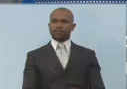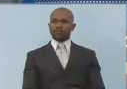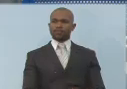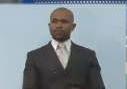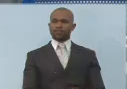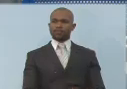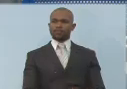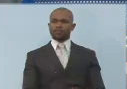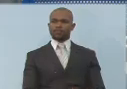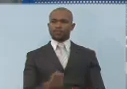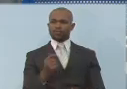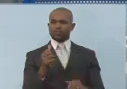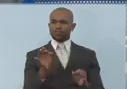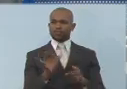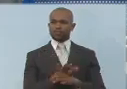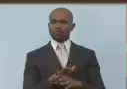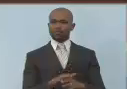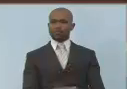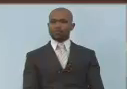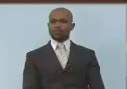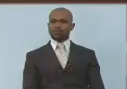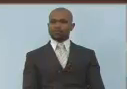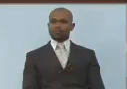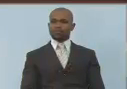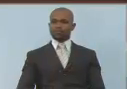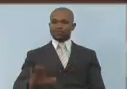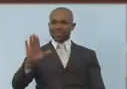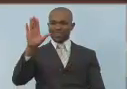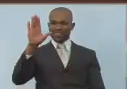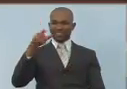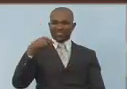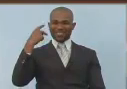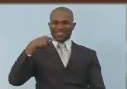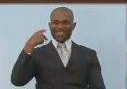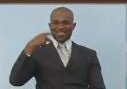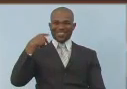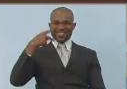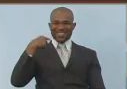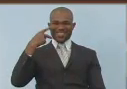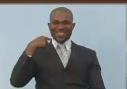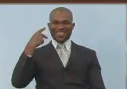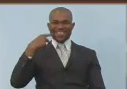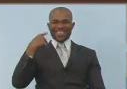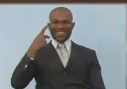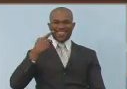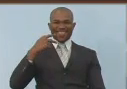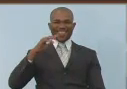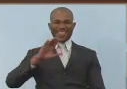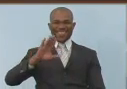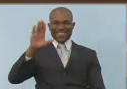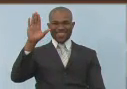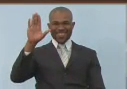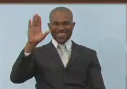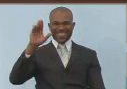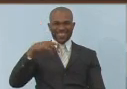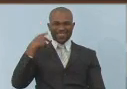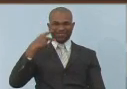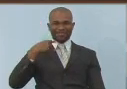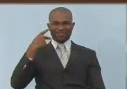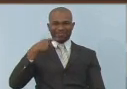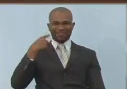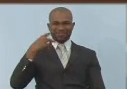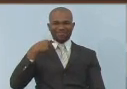Para concluir, Cidinha. Pela ordem, senhor vereador. Para concluir. Presidente, pela ordem. Para concluir sua fala,